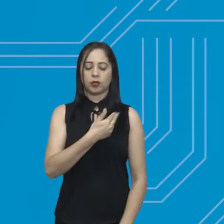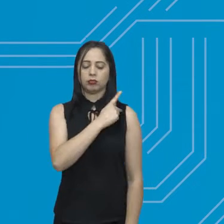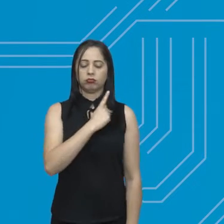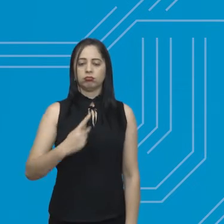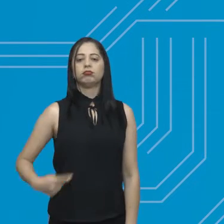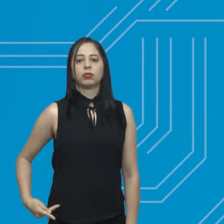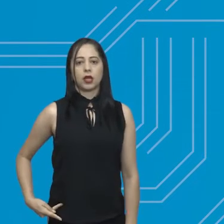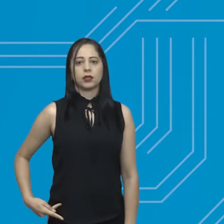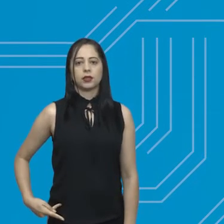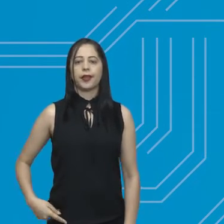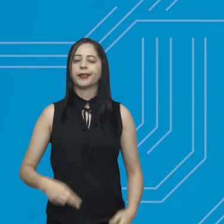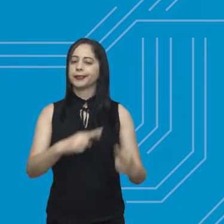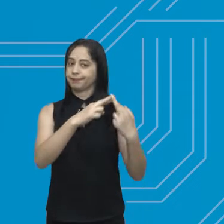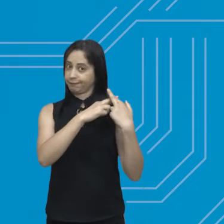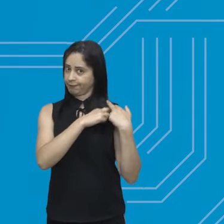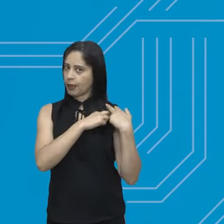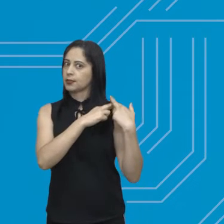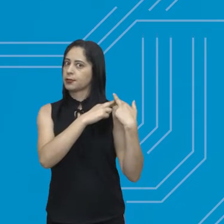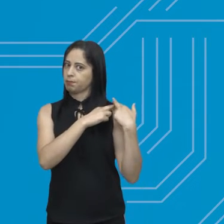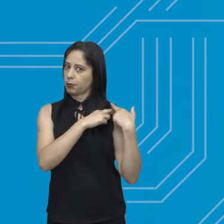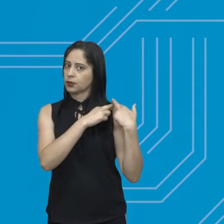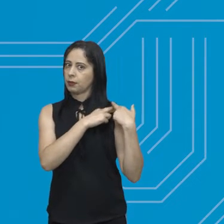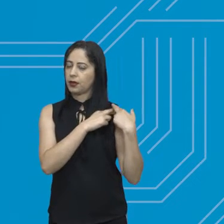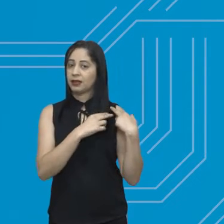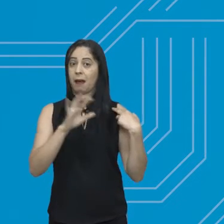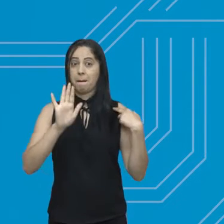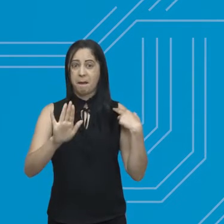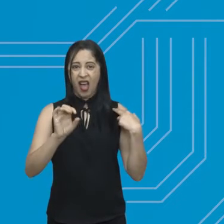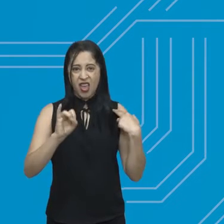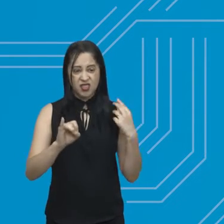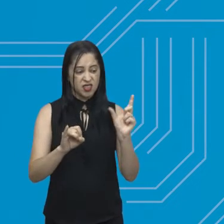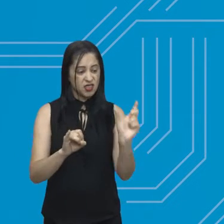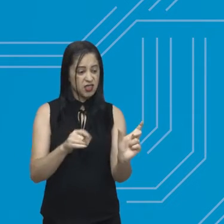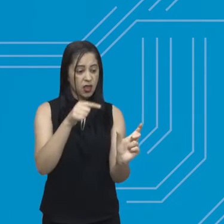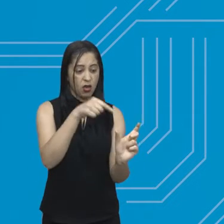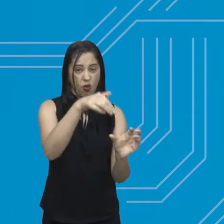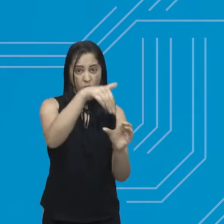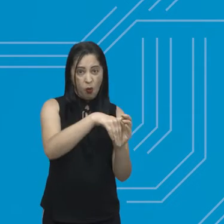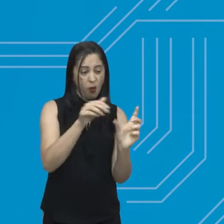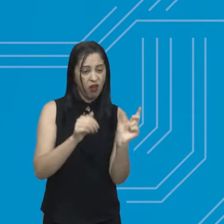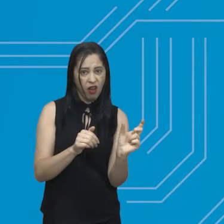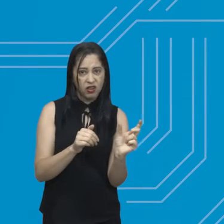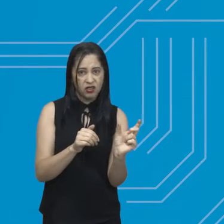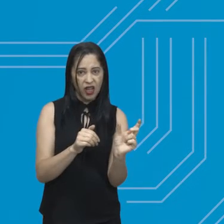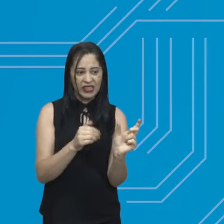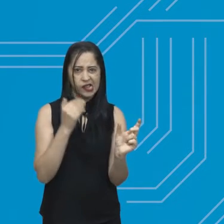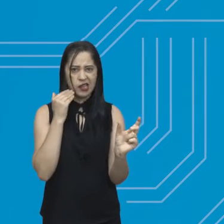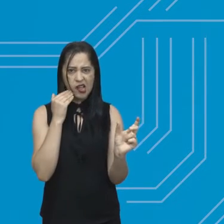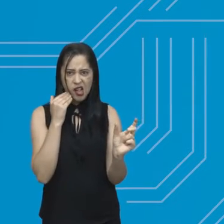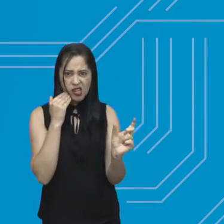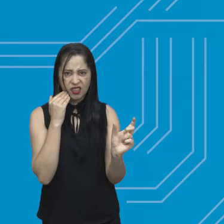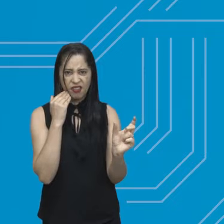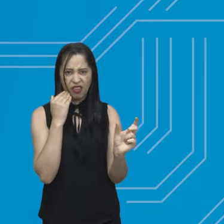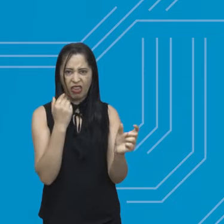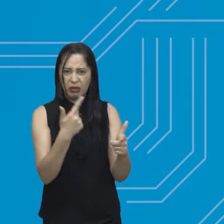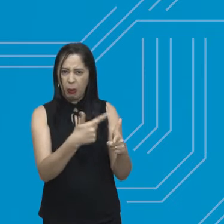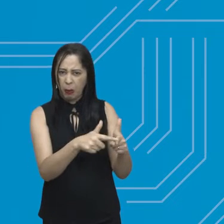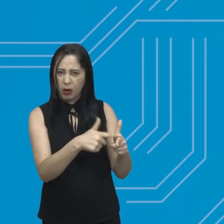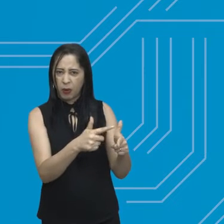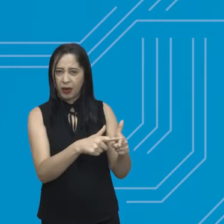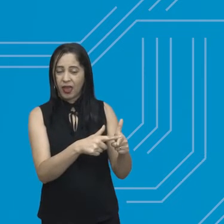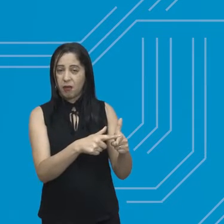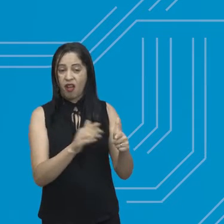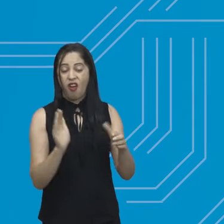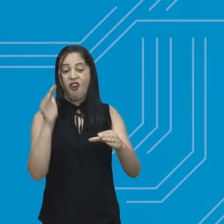deputados, senadores e também presidente. Responsabilidade tanto, né? Só que quem tiver alguma pendência com a Justiça Eleitoral vai